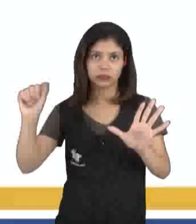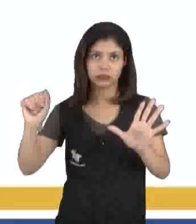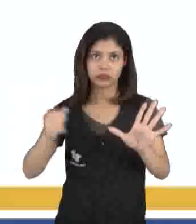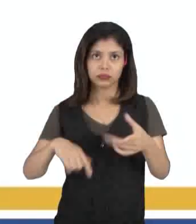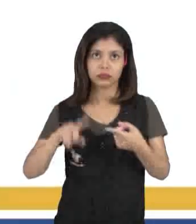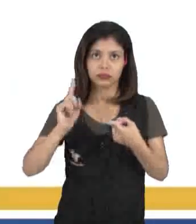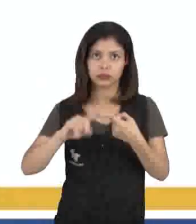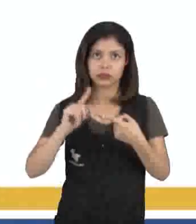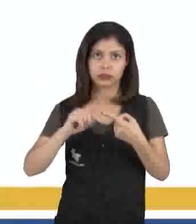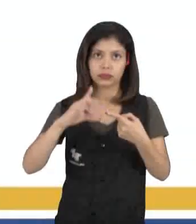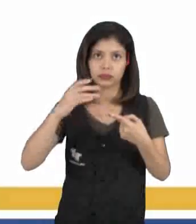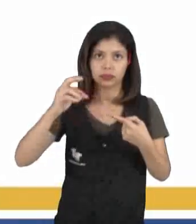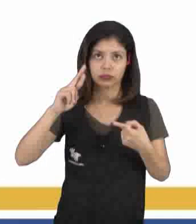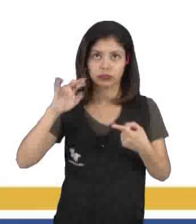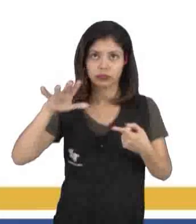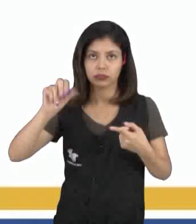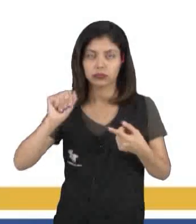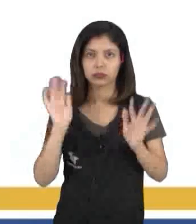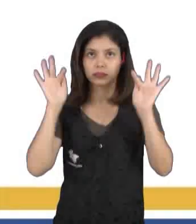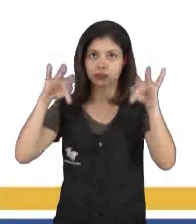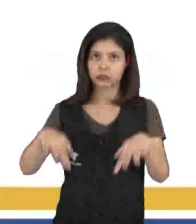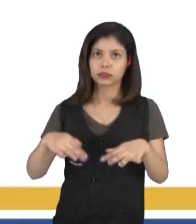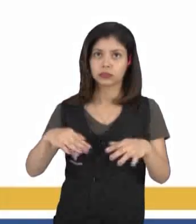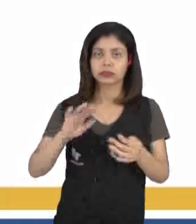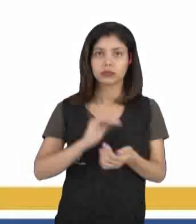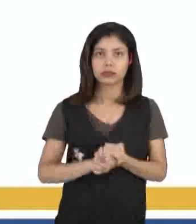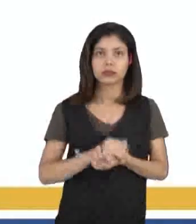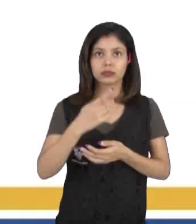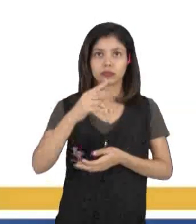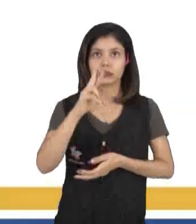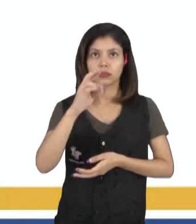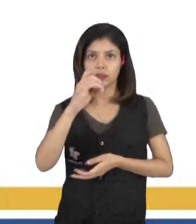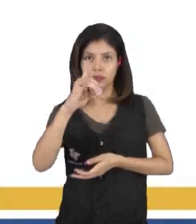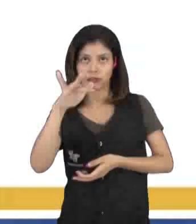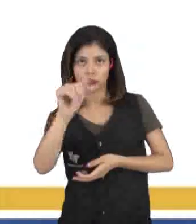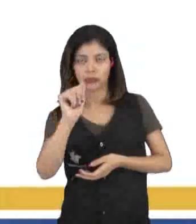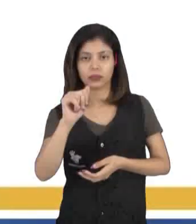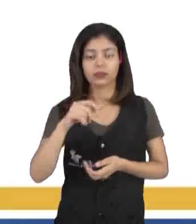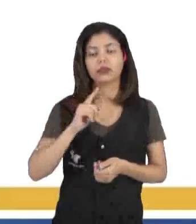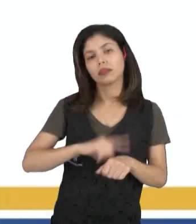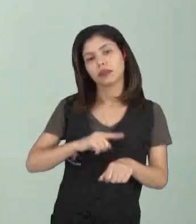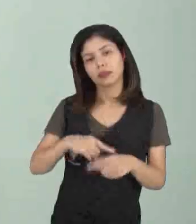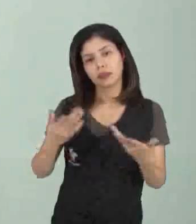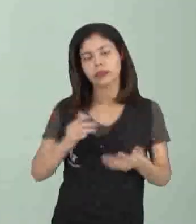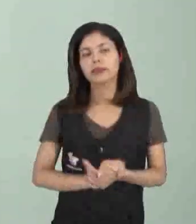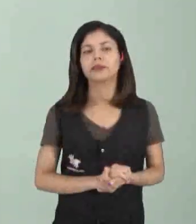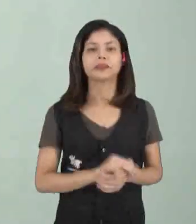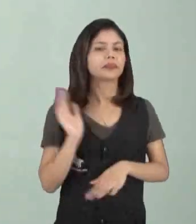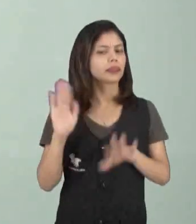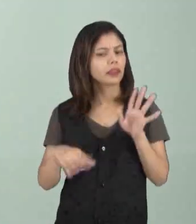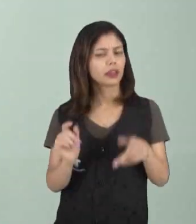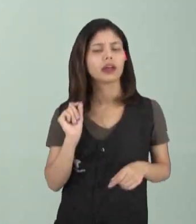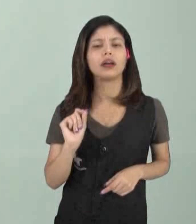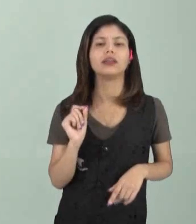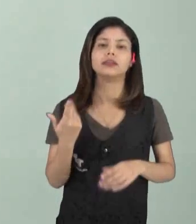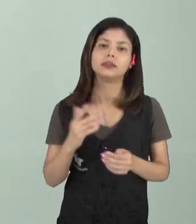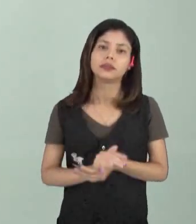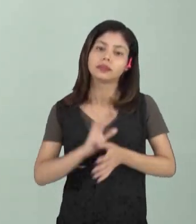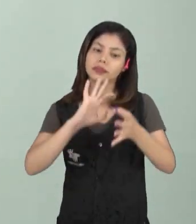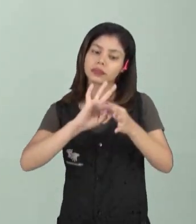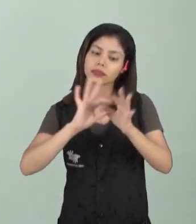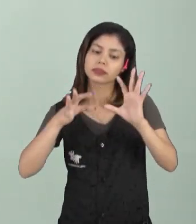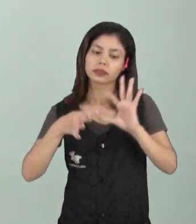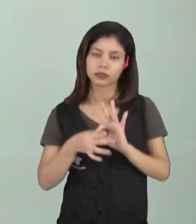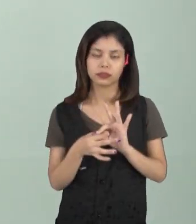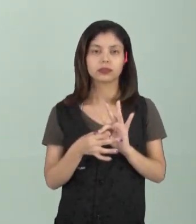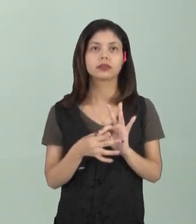conformativas, consecutivas, podem ser finais, proporcionais, temporais. Então isso aí vai depender do quê? Do